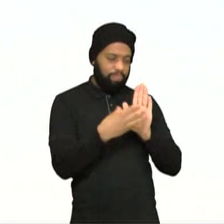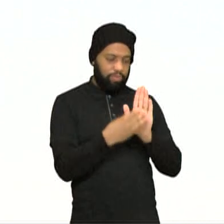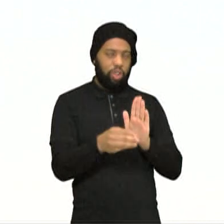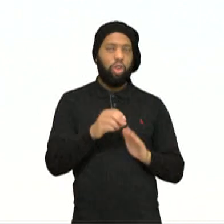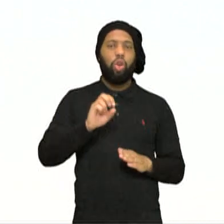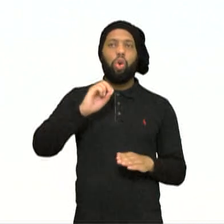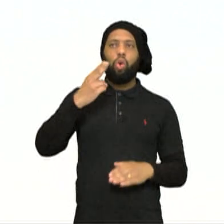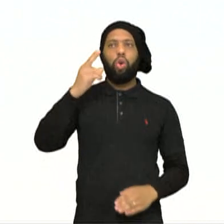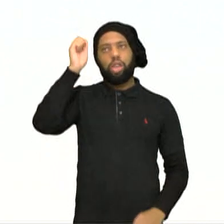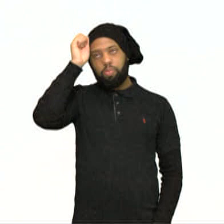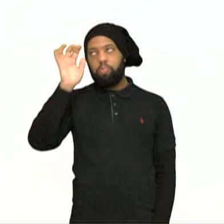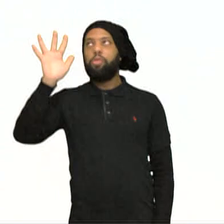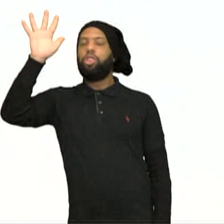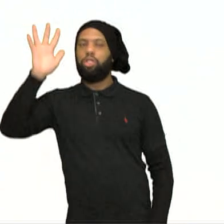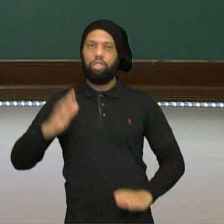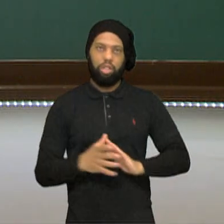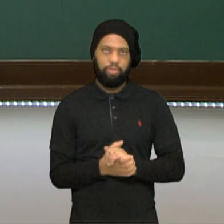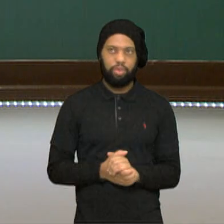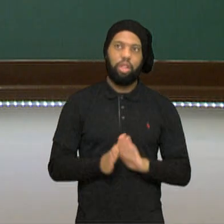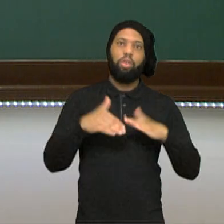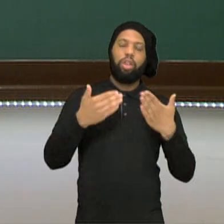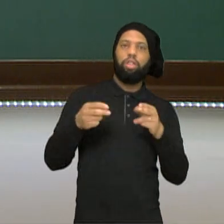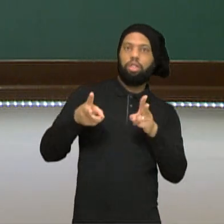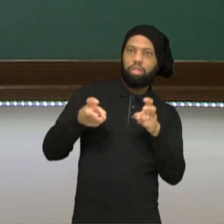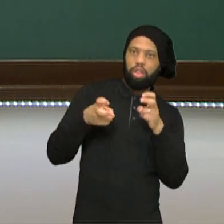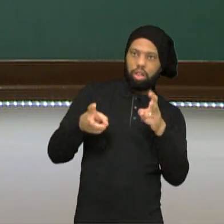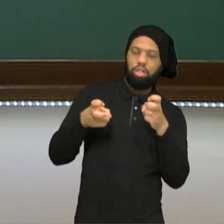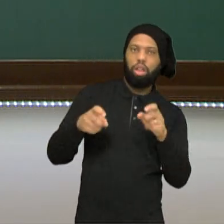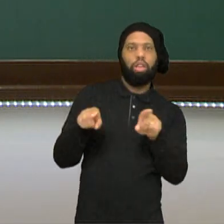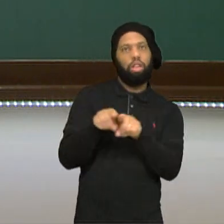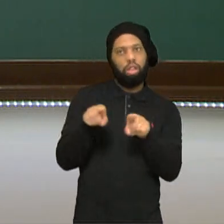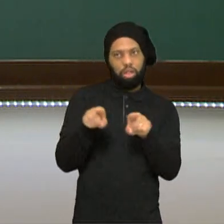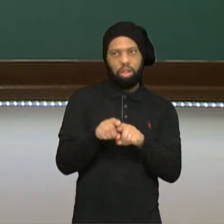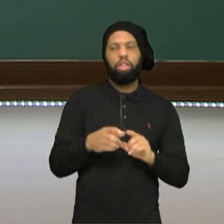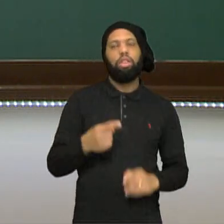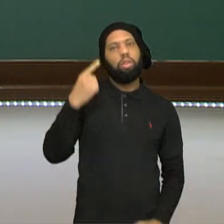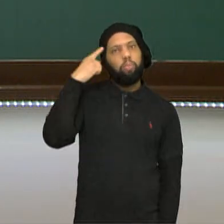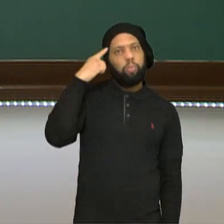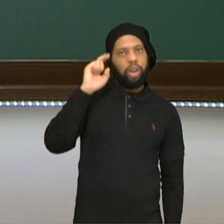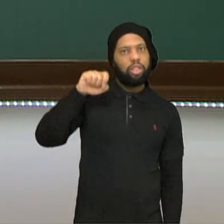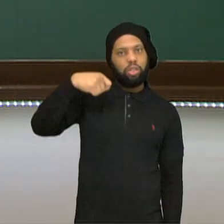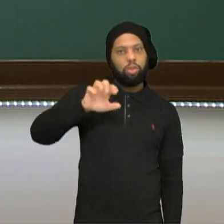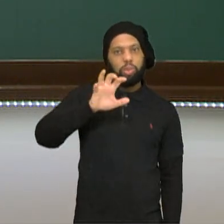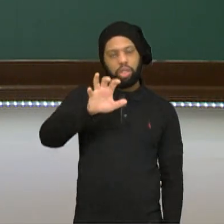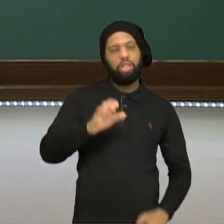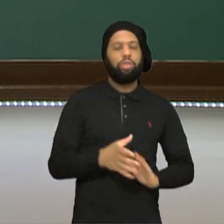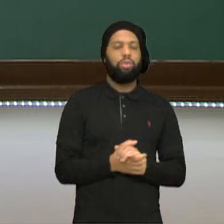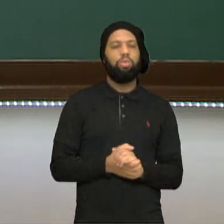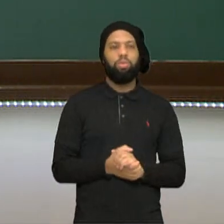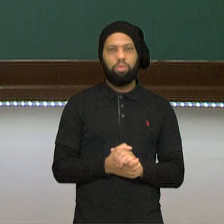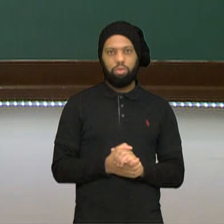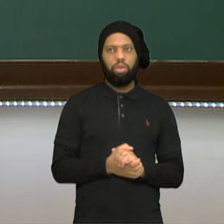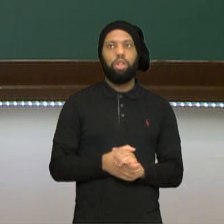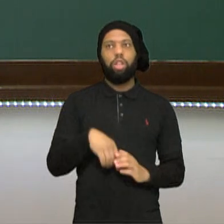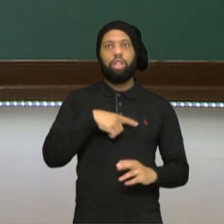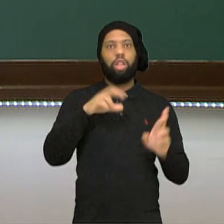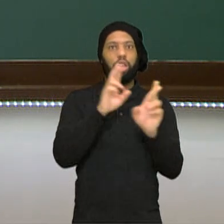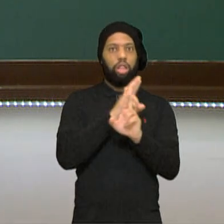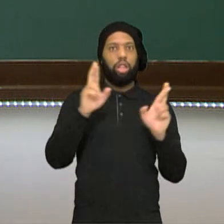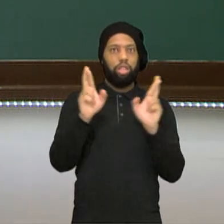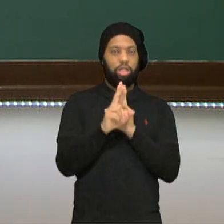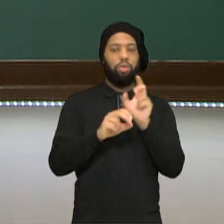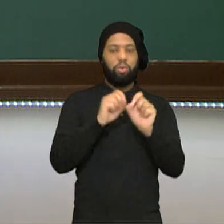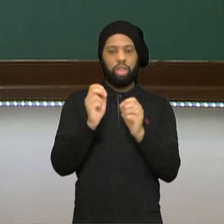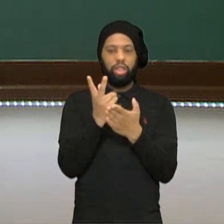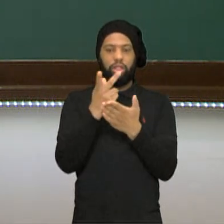na imaginação do artesão? Então, observa um pouquinho aí, né? Pensa sobre essas questões com relação ao desenho,